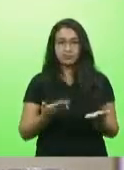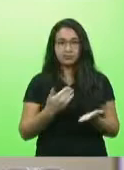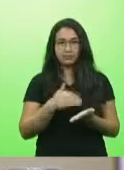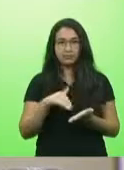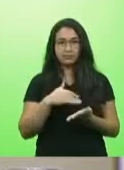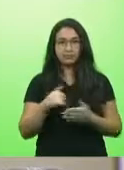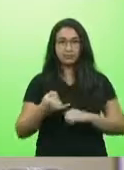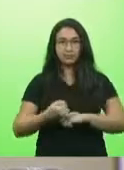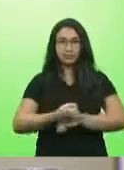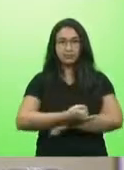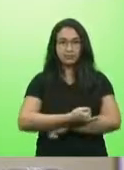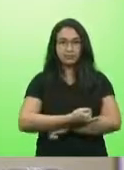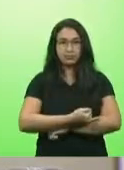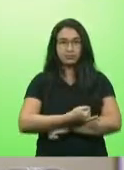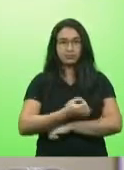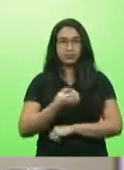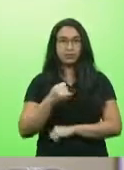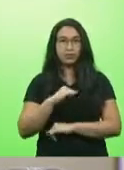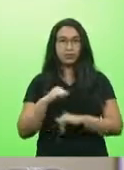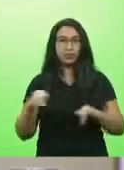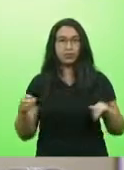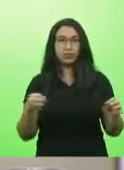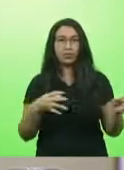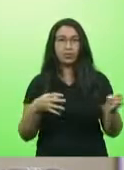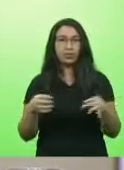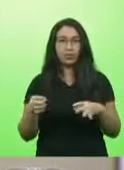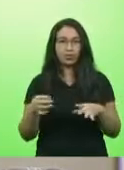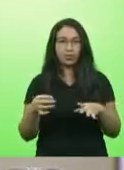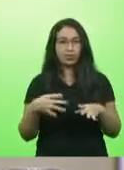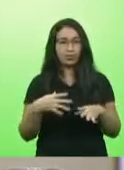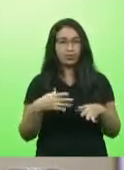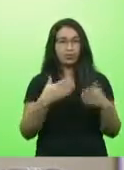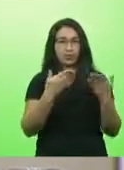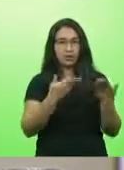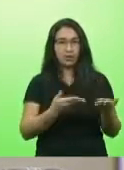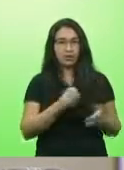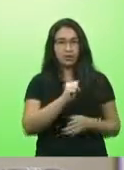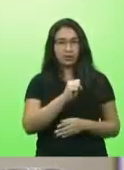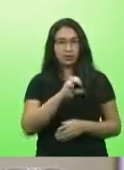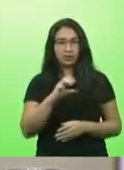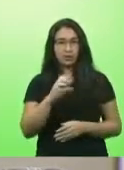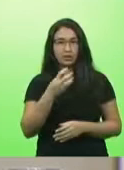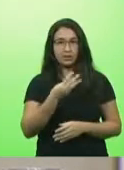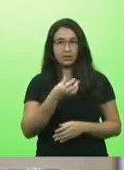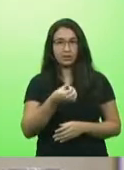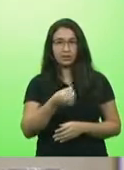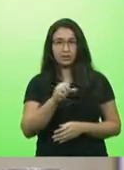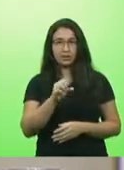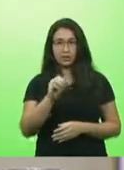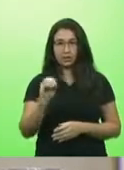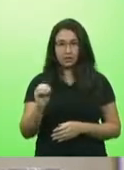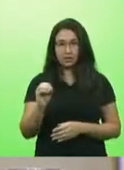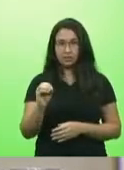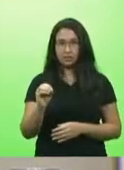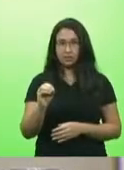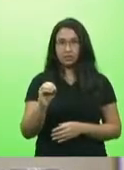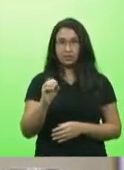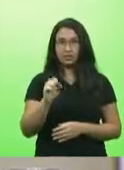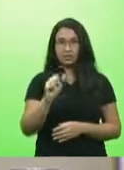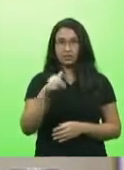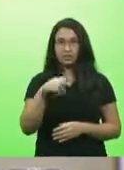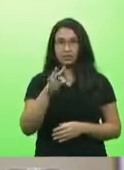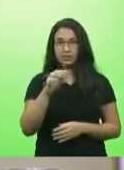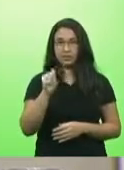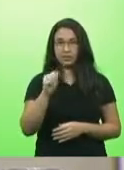informações atualizadas acerca do projeto de restauração da SC 360 entre os municípios de Lebon Regis e Santa Cecília em